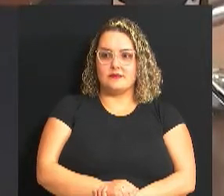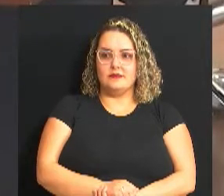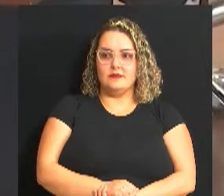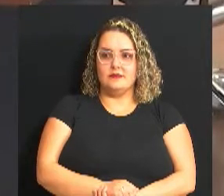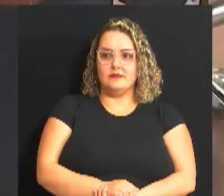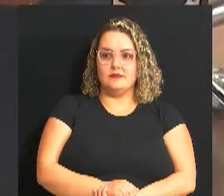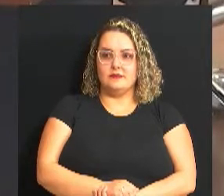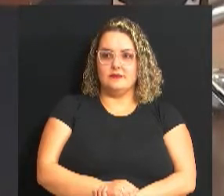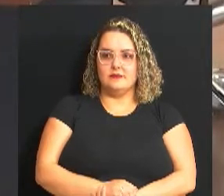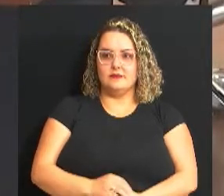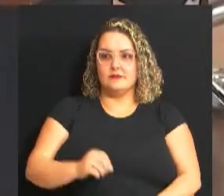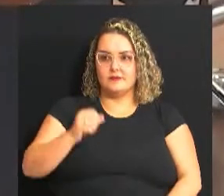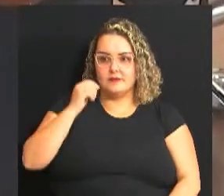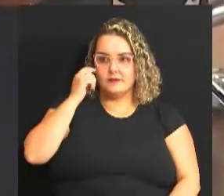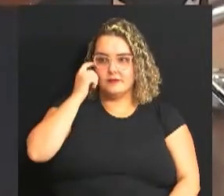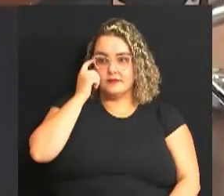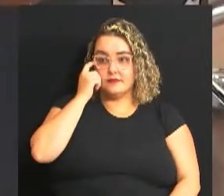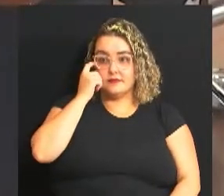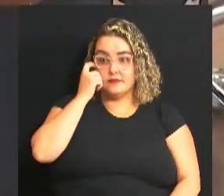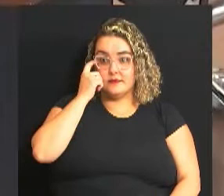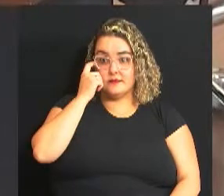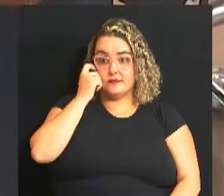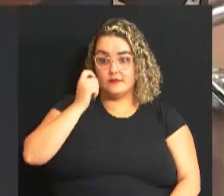Senta aqui.